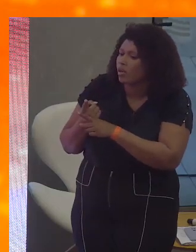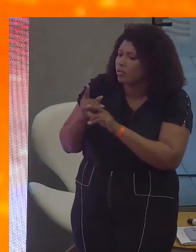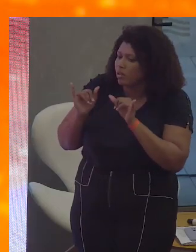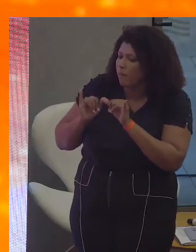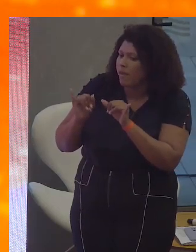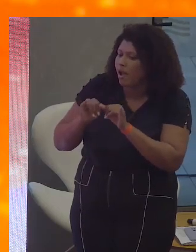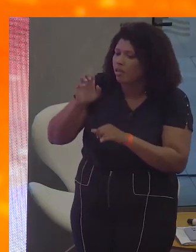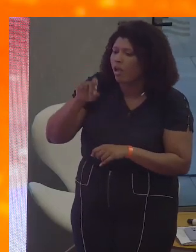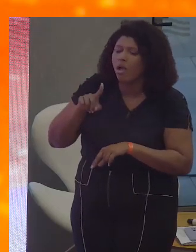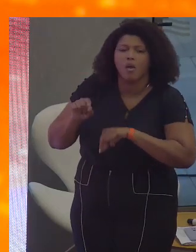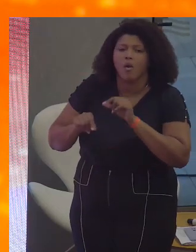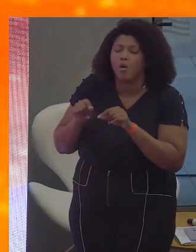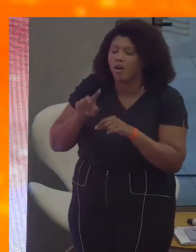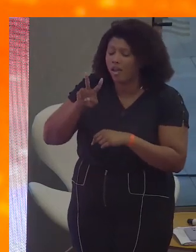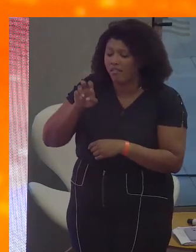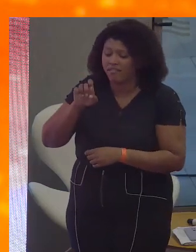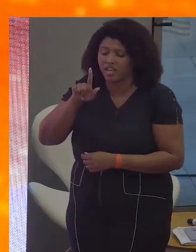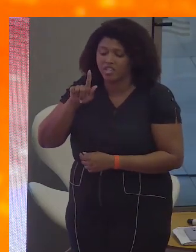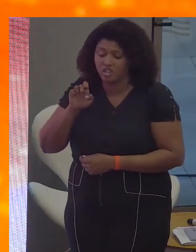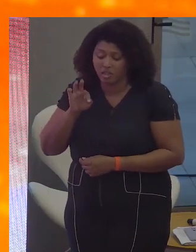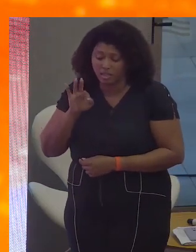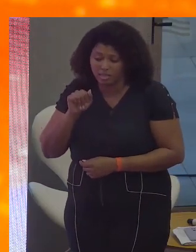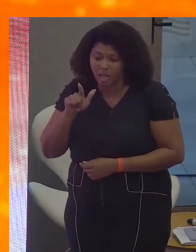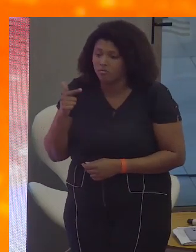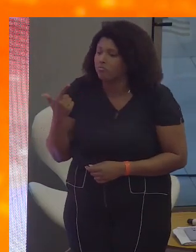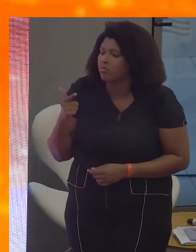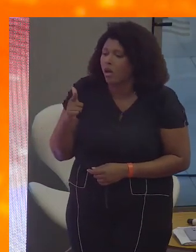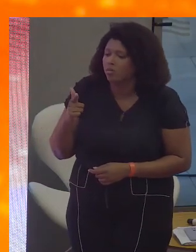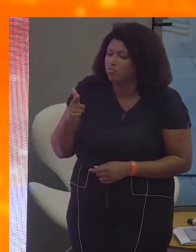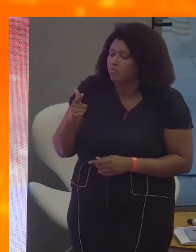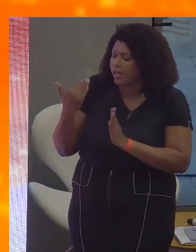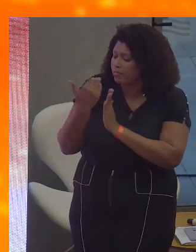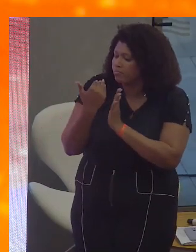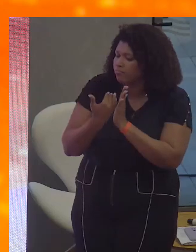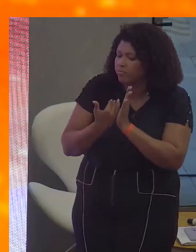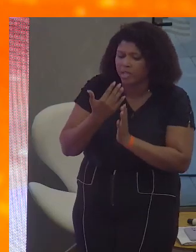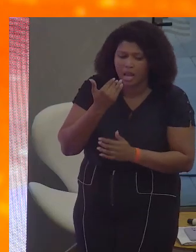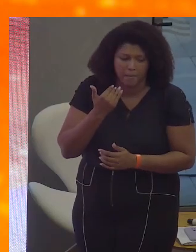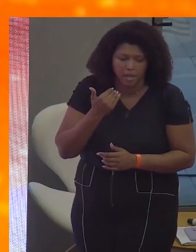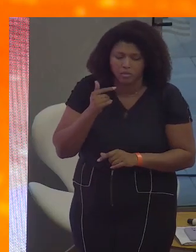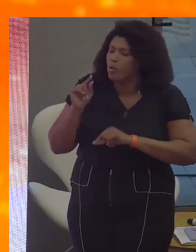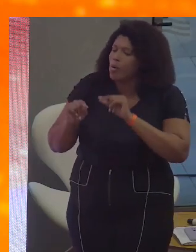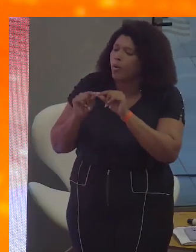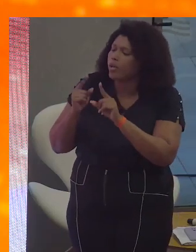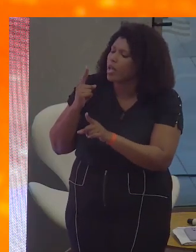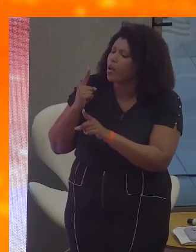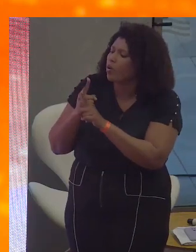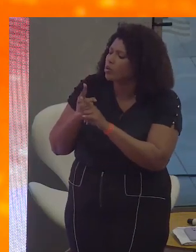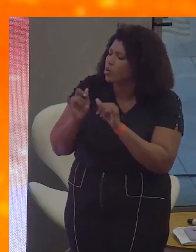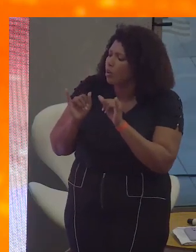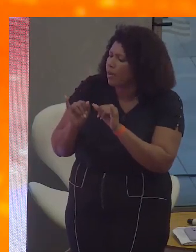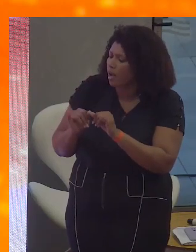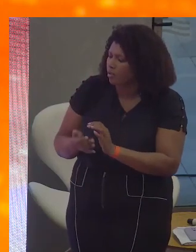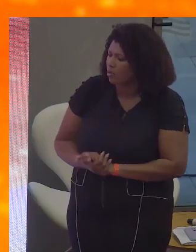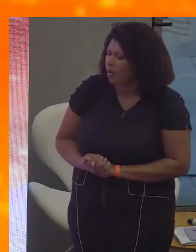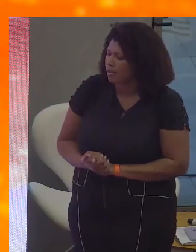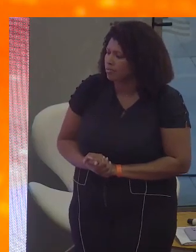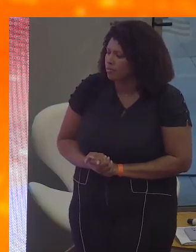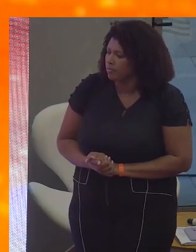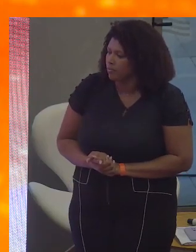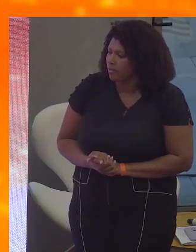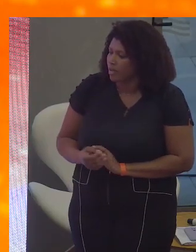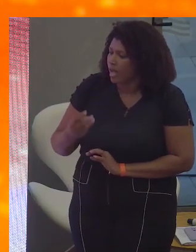constituintes de espécies vegetais sem histórico de uso em alimentos. Então, o que se encontrou no mercado?